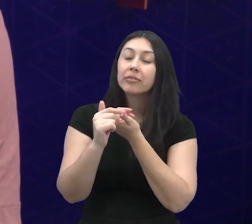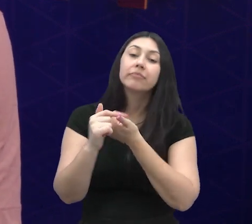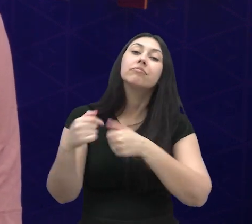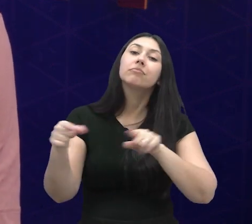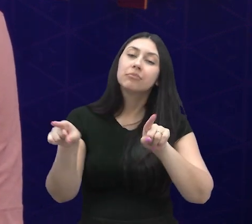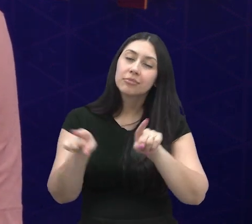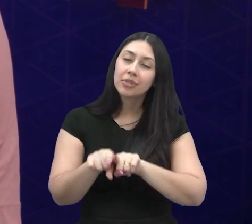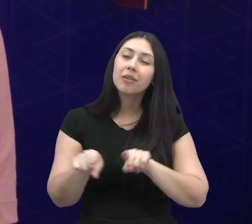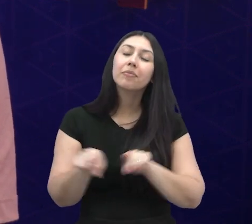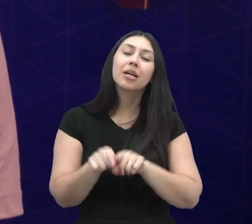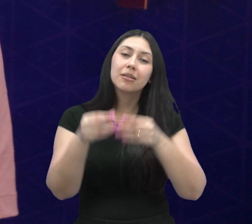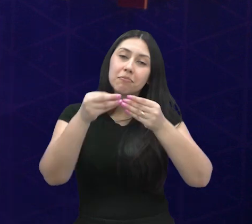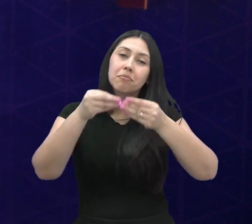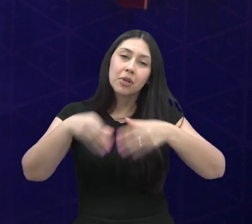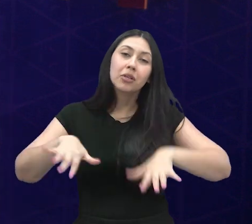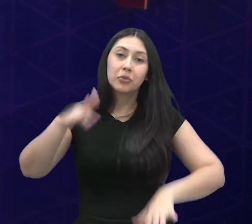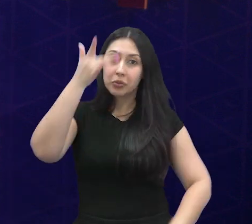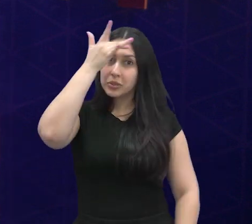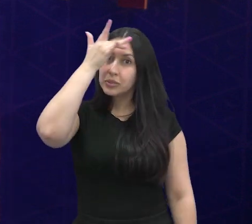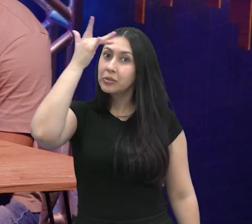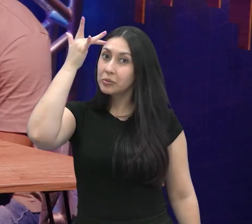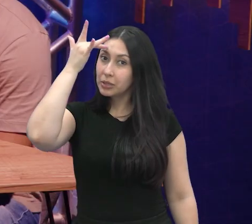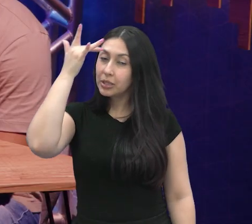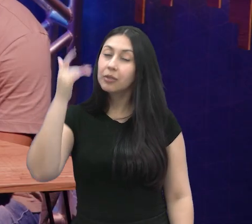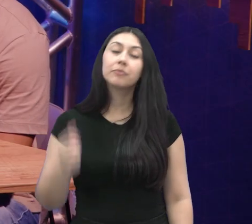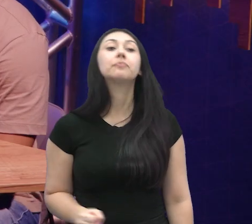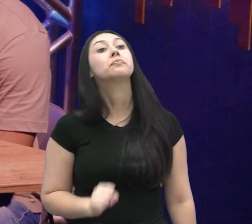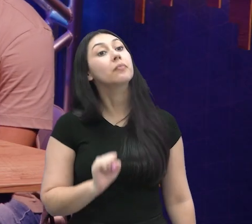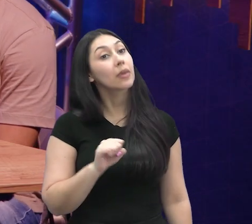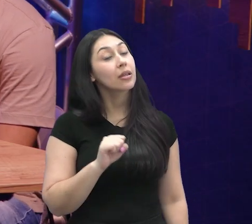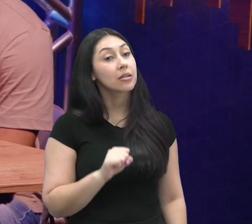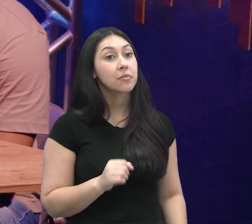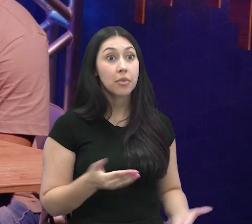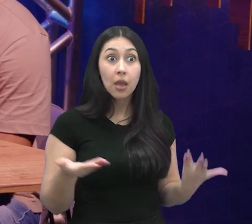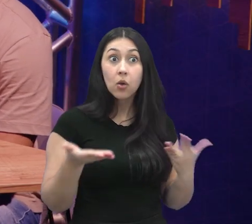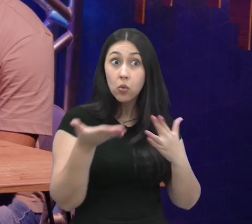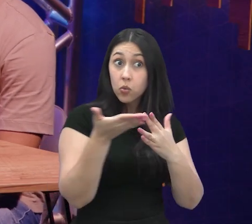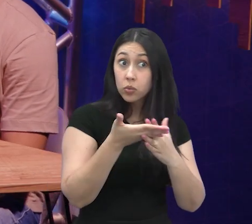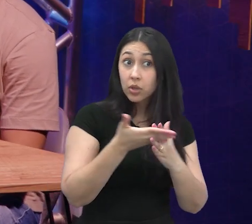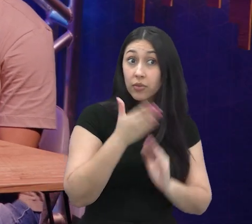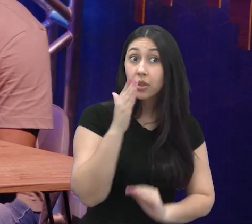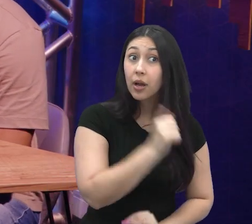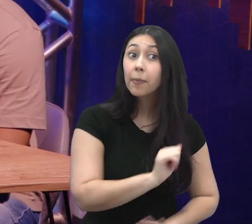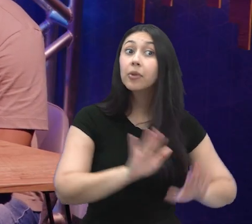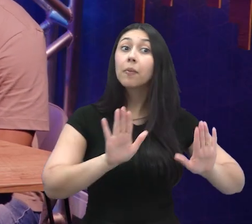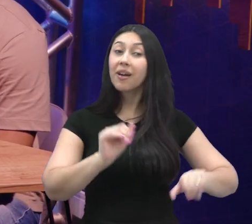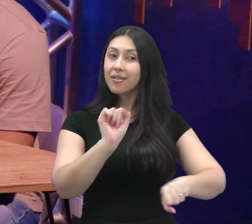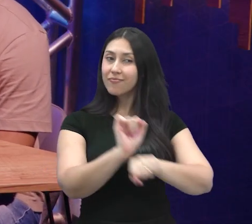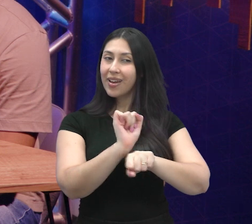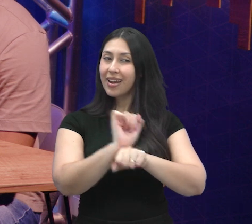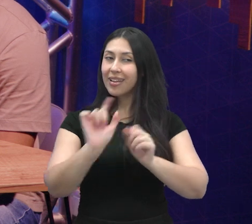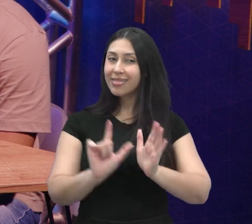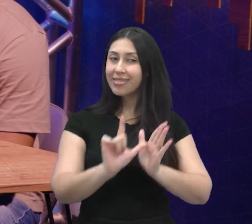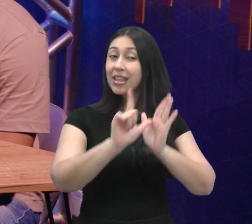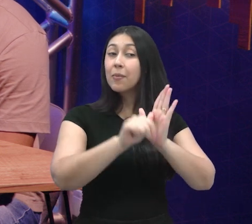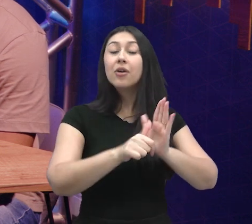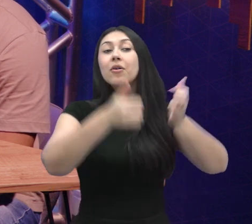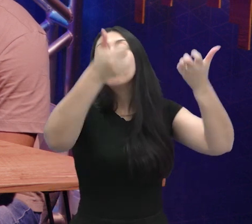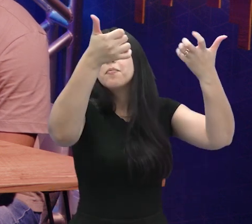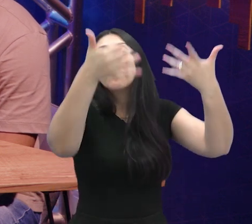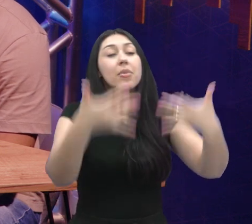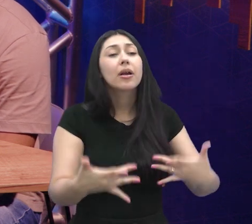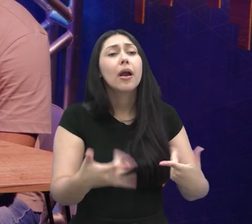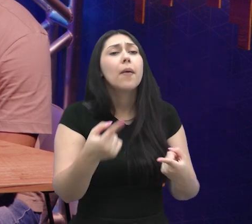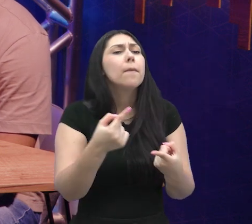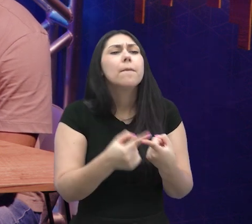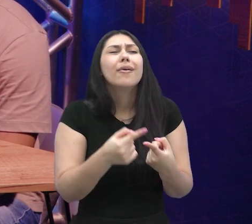isso também vai prejudicar a sua saúde mental. Exatamente. E a gente vai para um rápido intervalo, mas fica por aí porque a gente ainda vai explicar